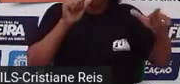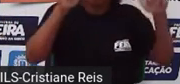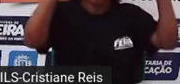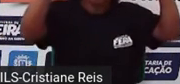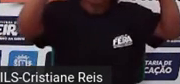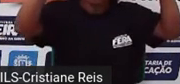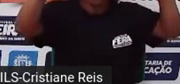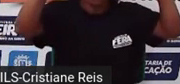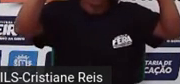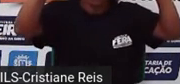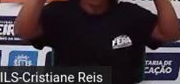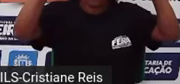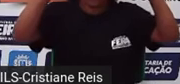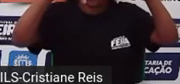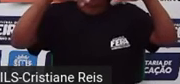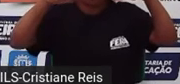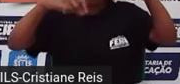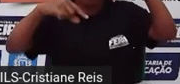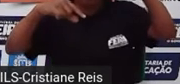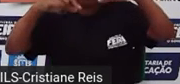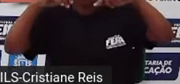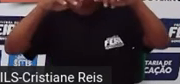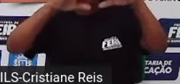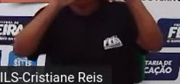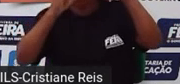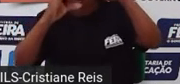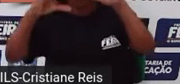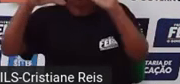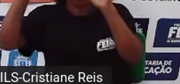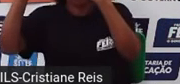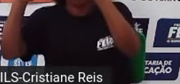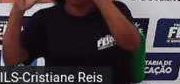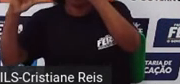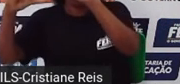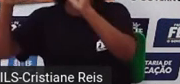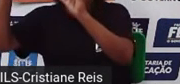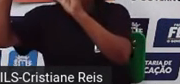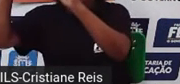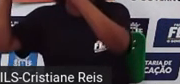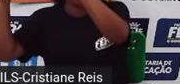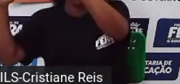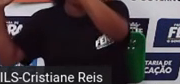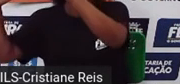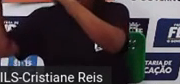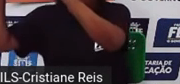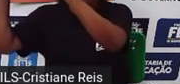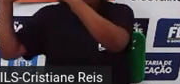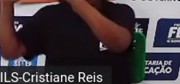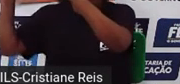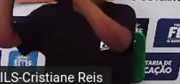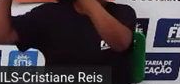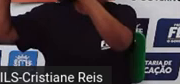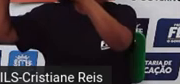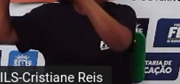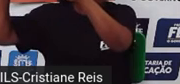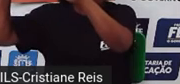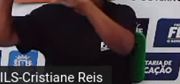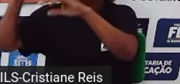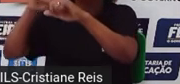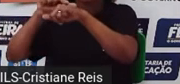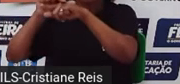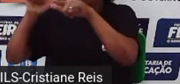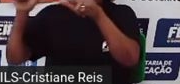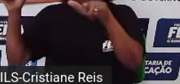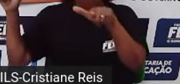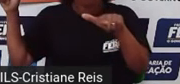tudo não tem muita água para trazer para essa região aqui e elas vão formar as áreas dos desertos asiáticos que